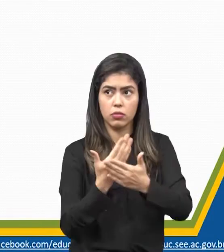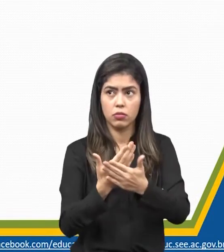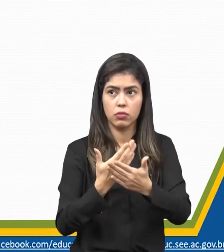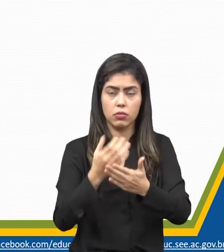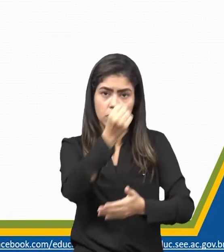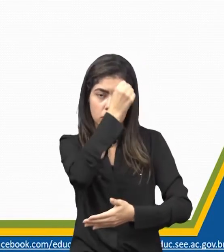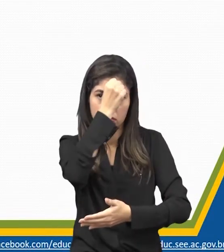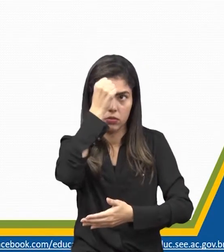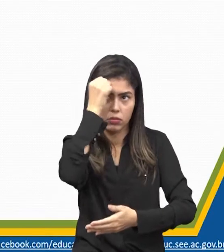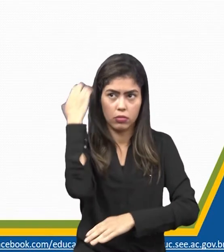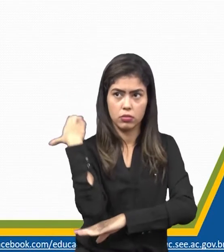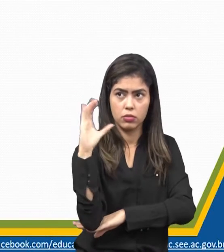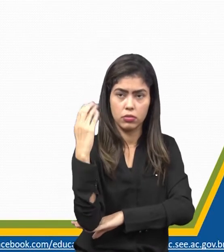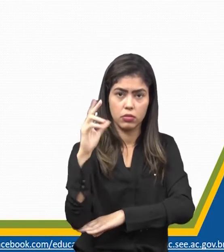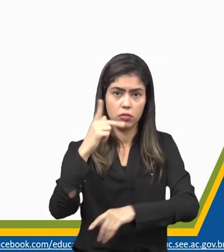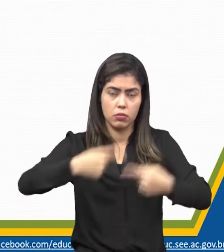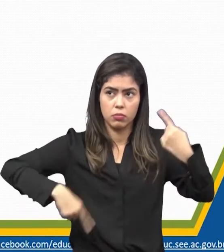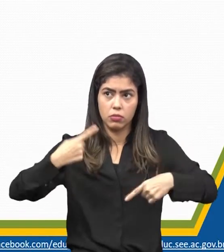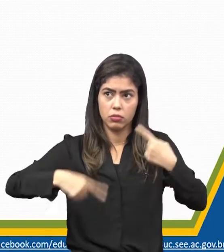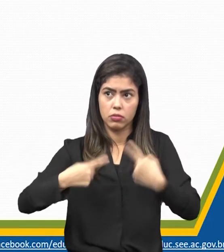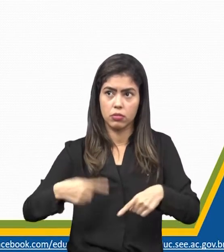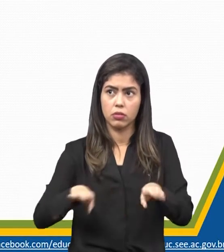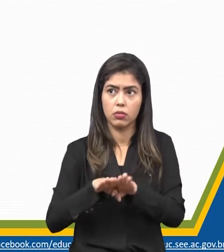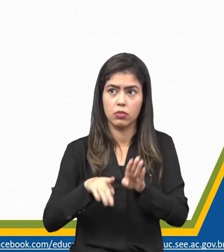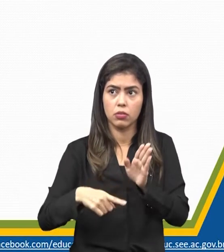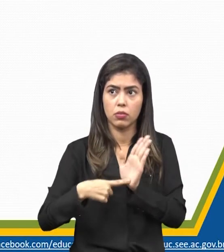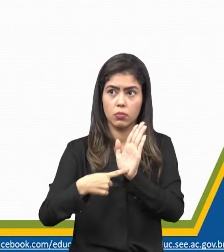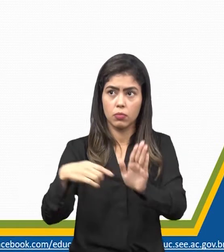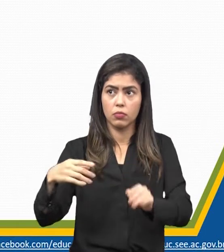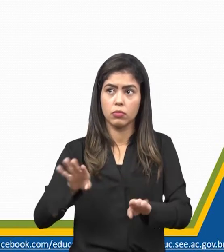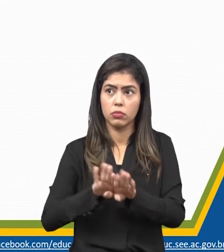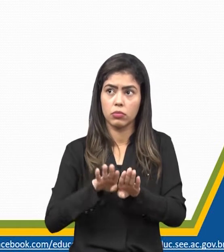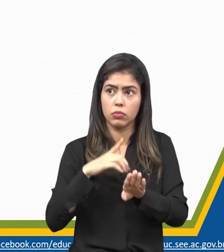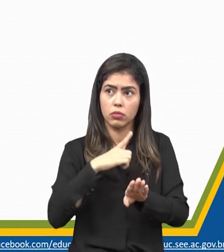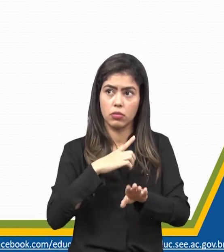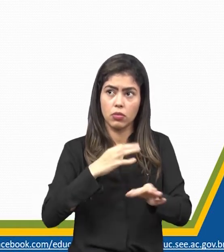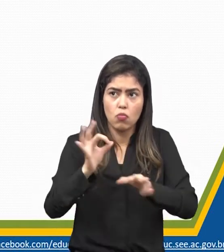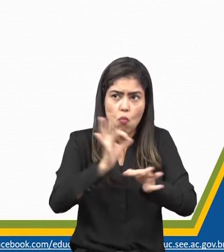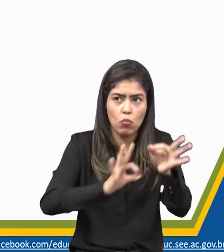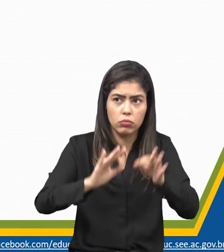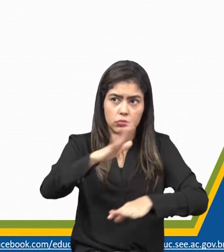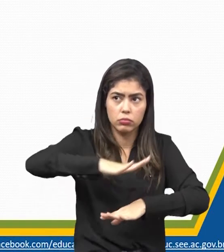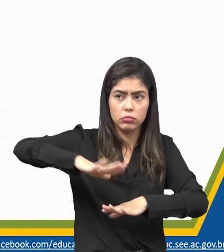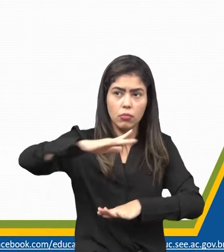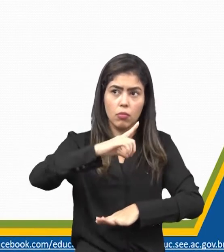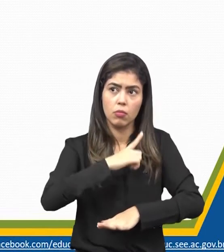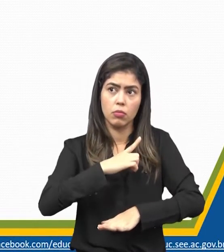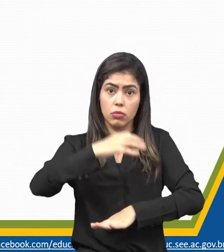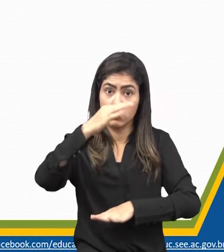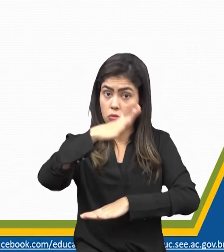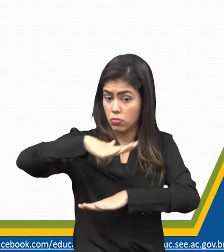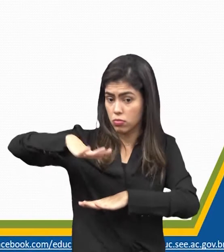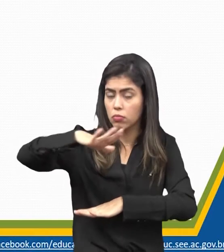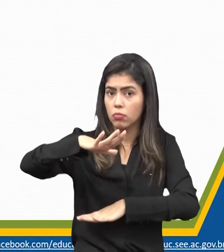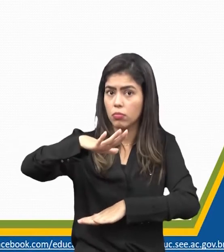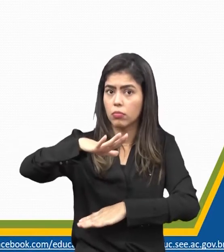estudo da sociologia e da ciência política, constitui um mecanismo de controle social existente na